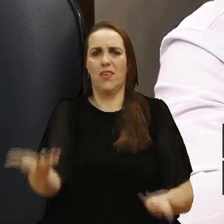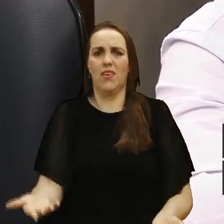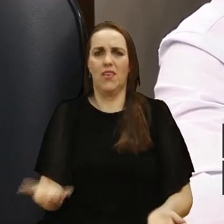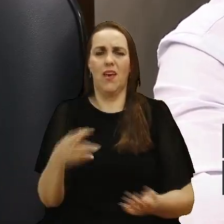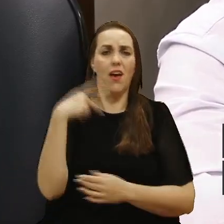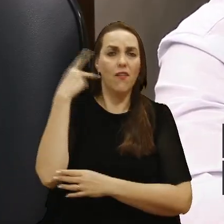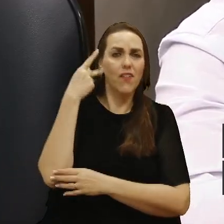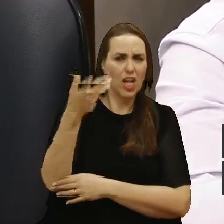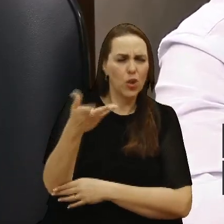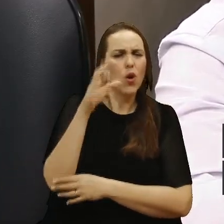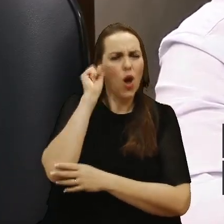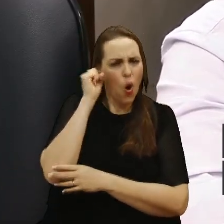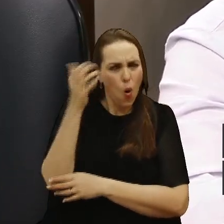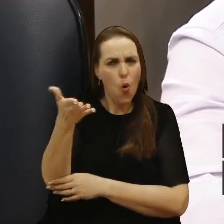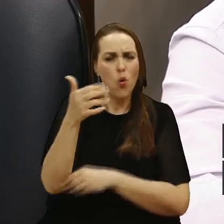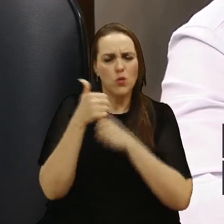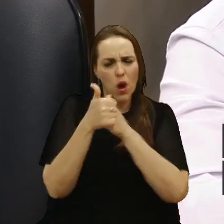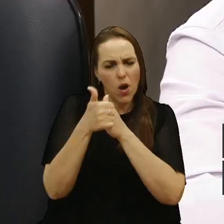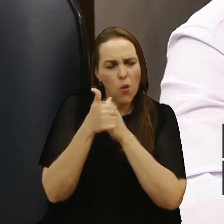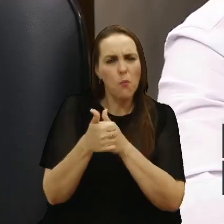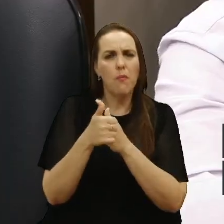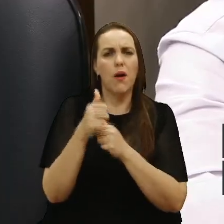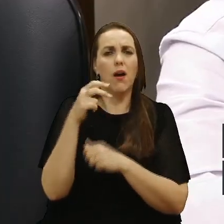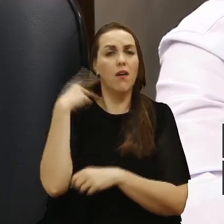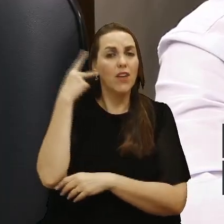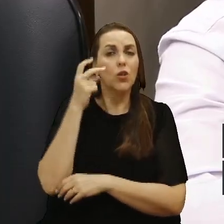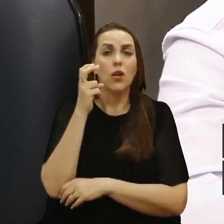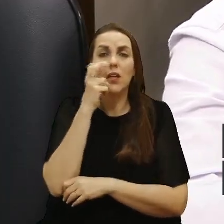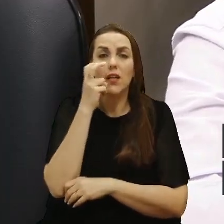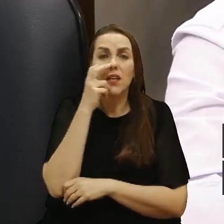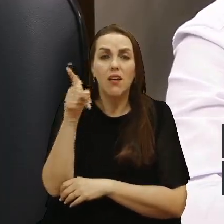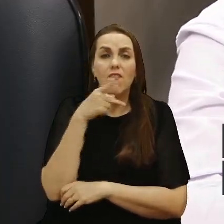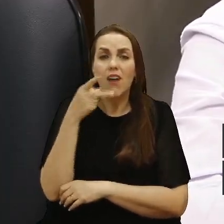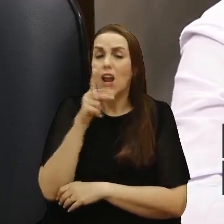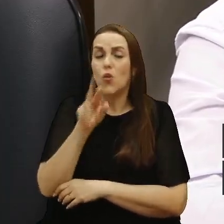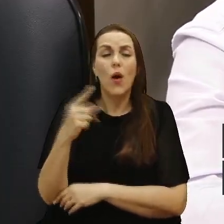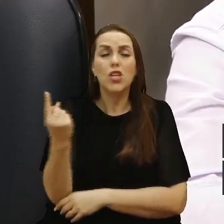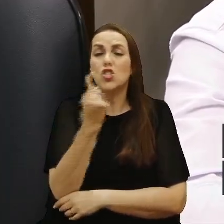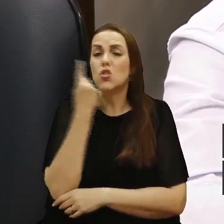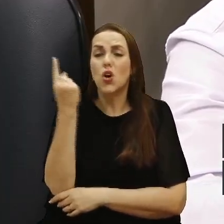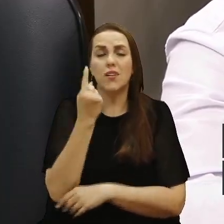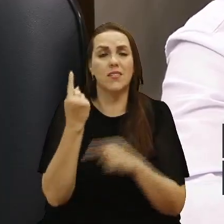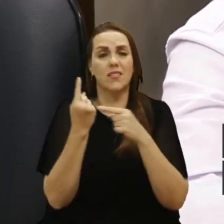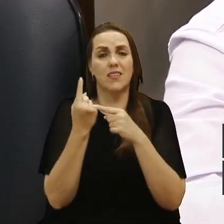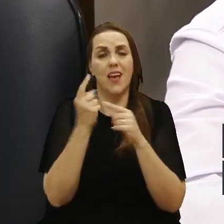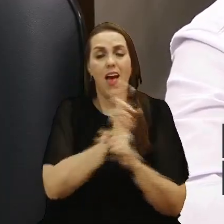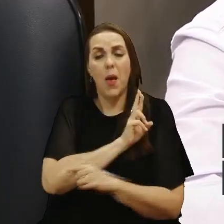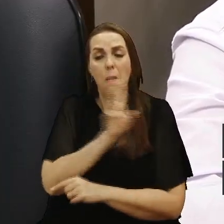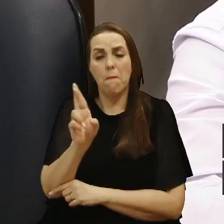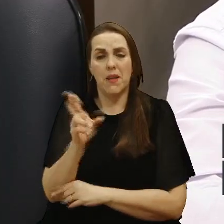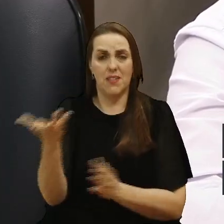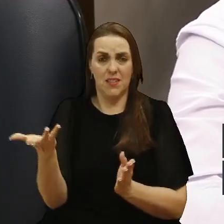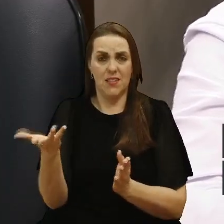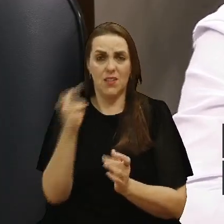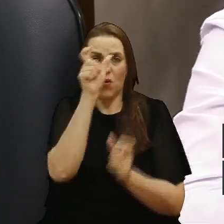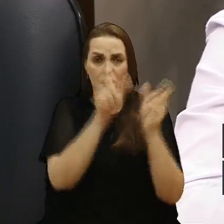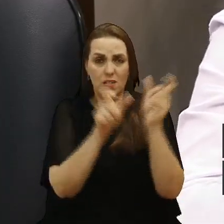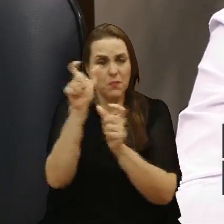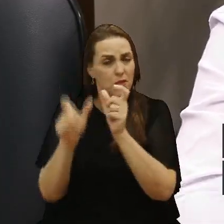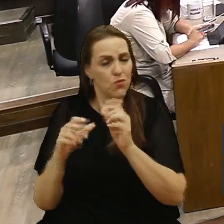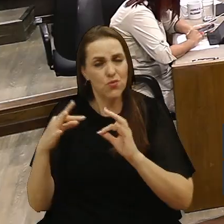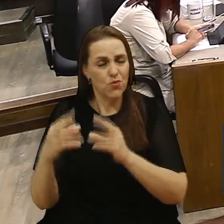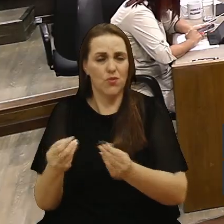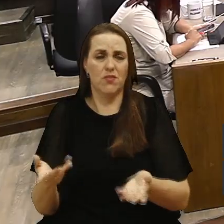vereadora, acompanhem o que a vereadora Andressa fala, porque não é ela, né? Não é só a senhora, é o que a senhora representa e as pessoas, né? Então, muito obrigado,